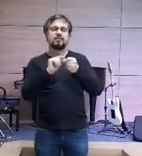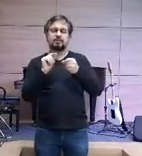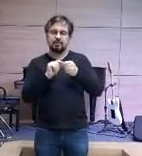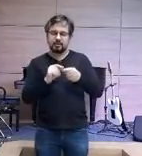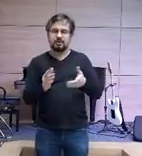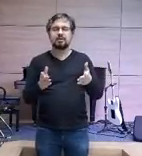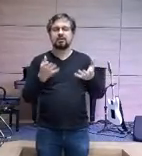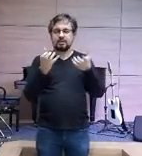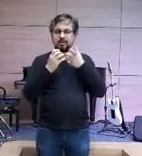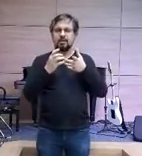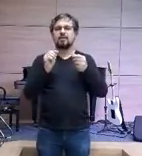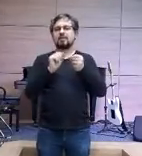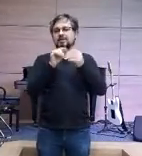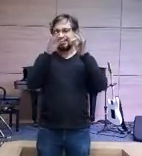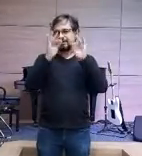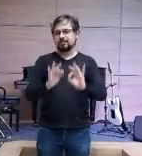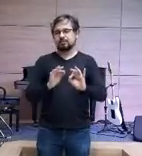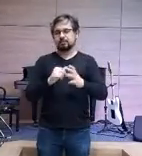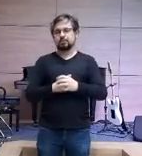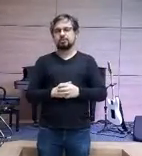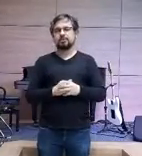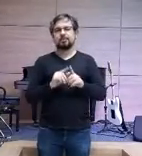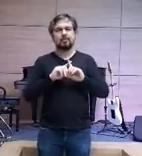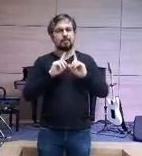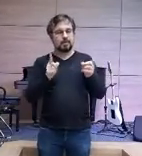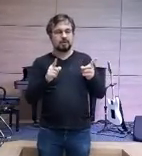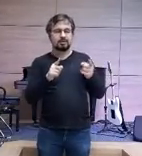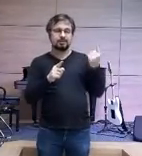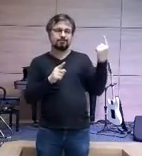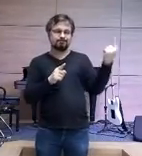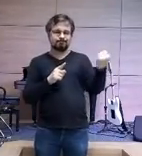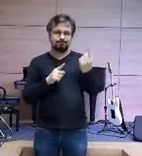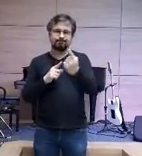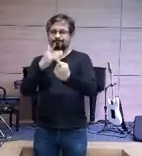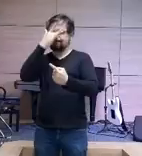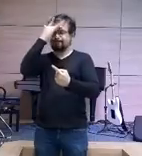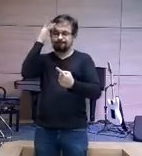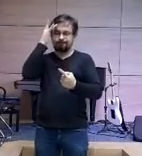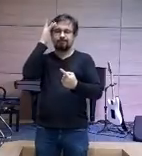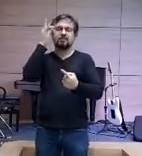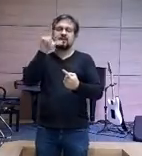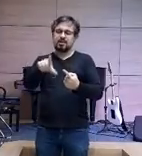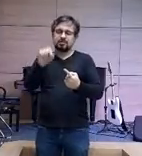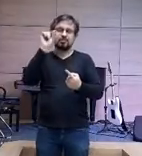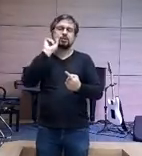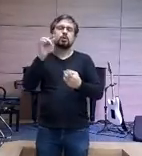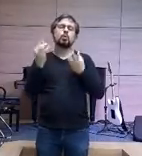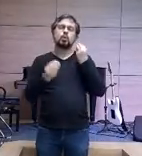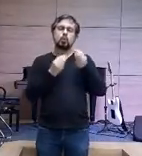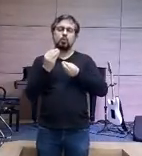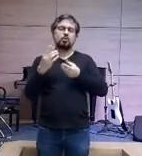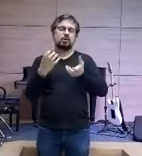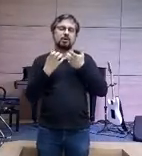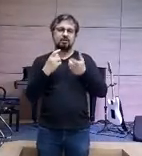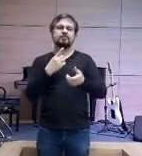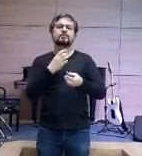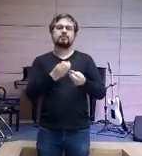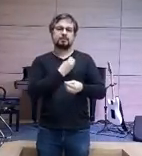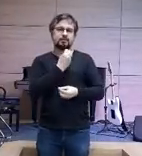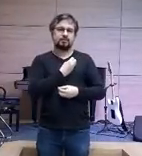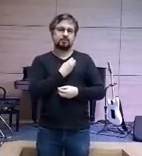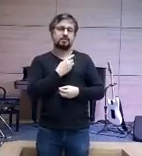parte a gente tenta acertar da melhor forma mas vai caber a ele decidiu que é ele quer viver e cabe a nós